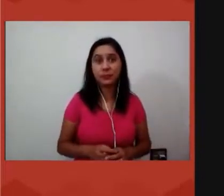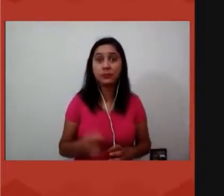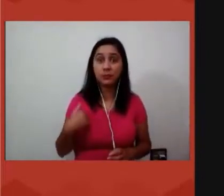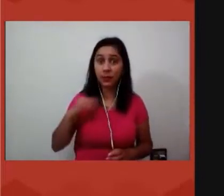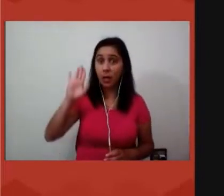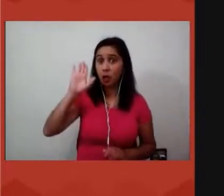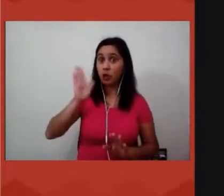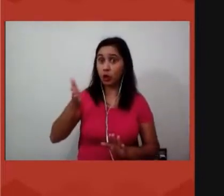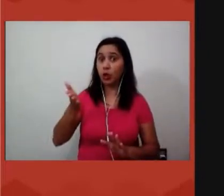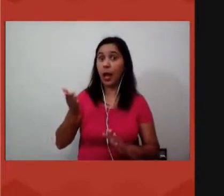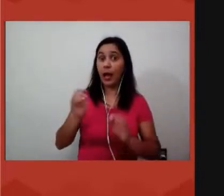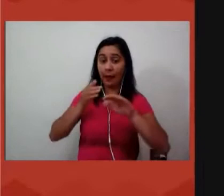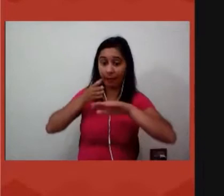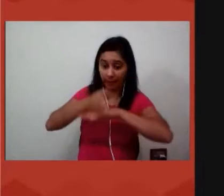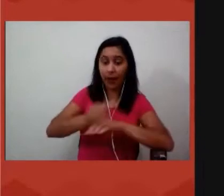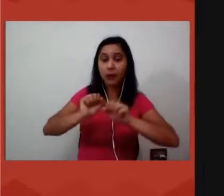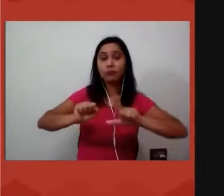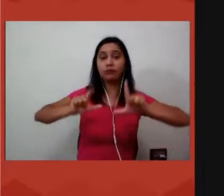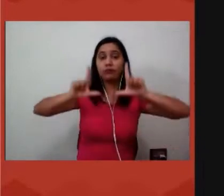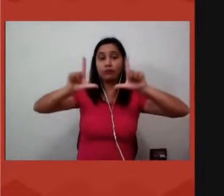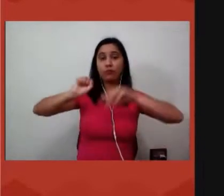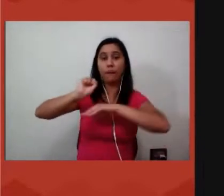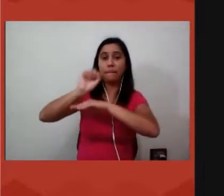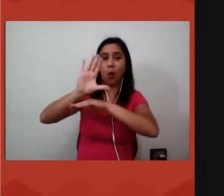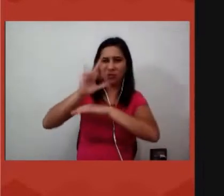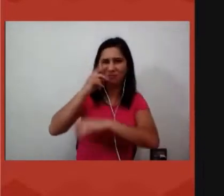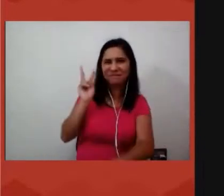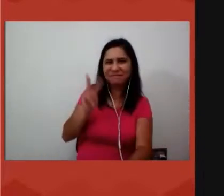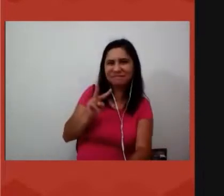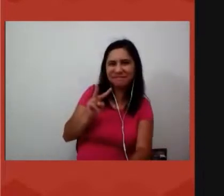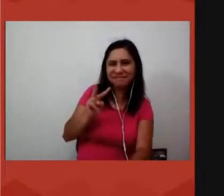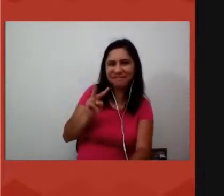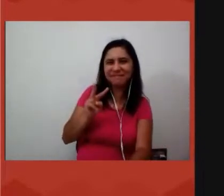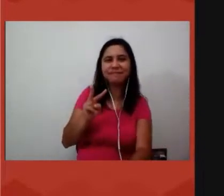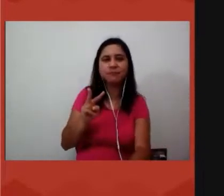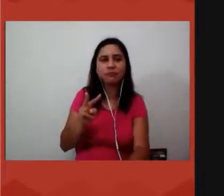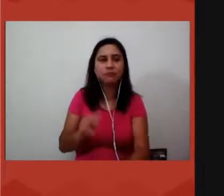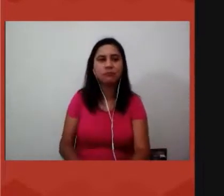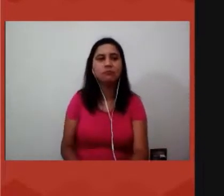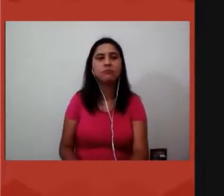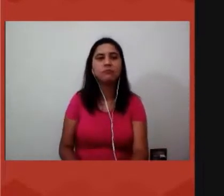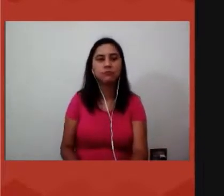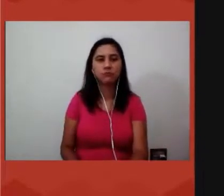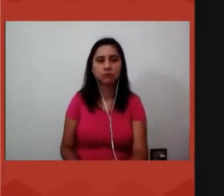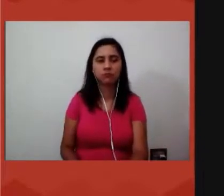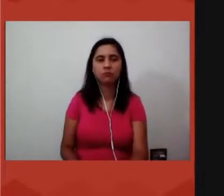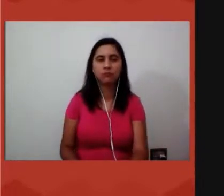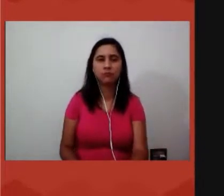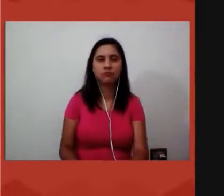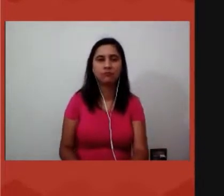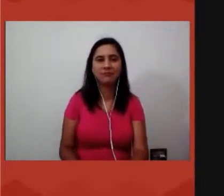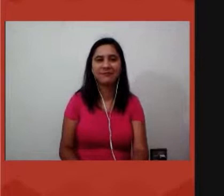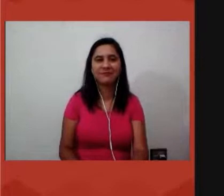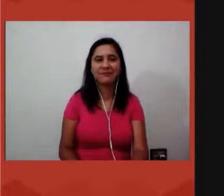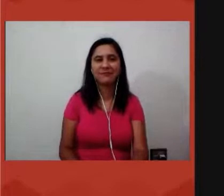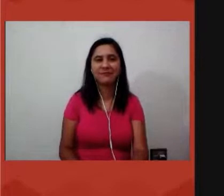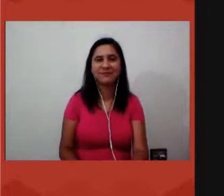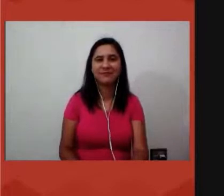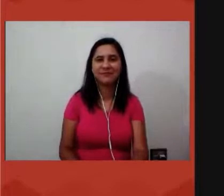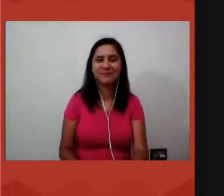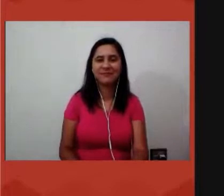e compartilhei tela, vocês estão vendo? Isso. Sim, essas são as três? É, acabou bagunçando, né, Anaí?